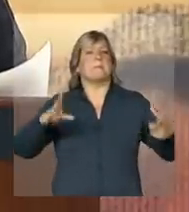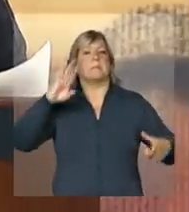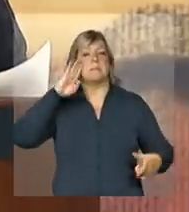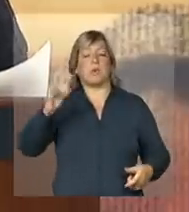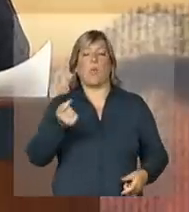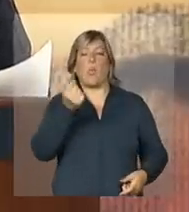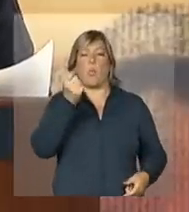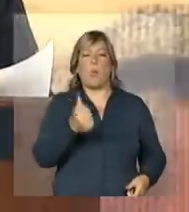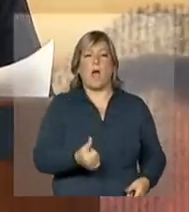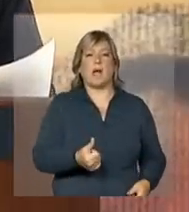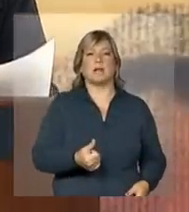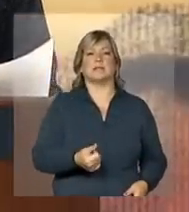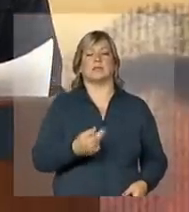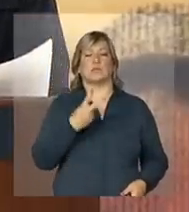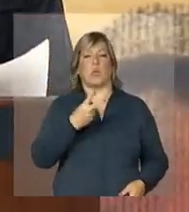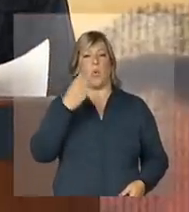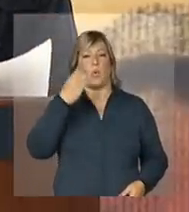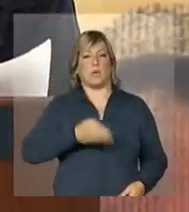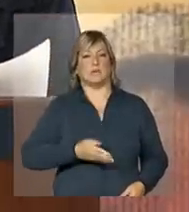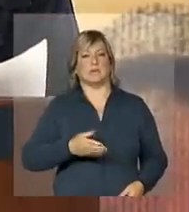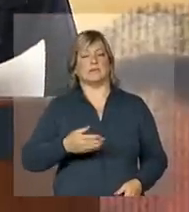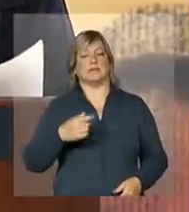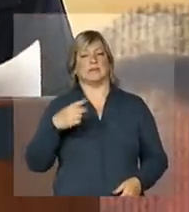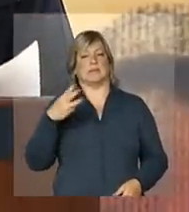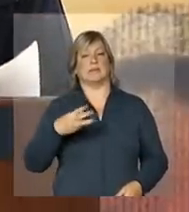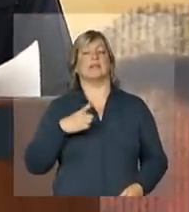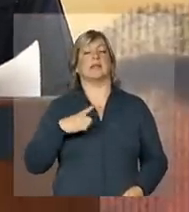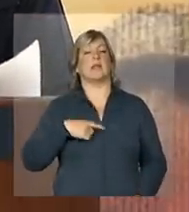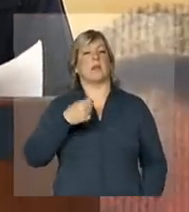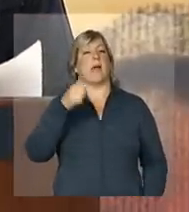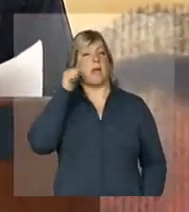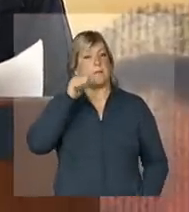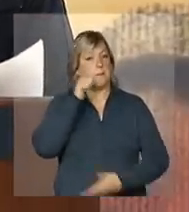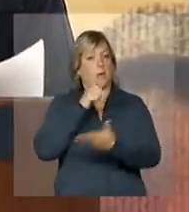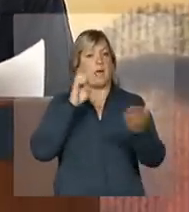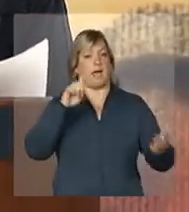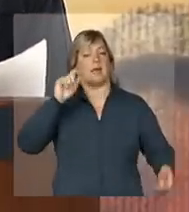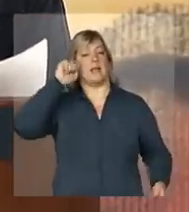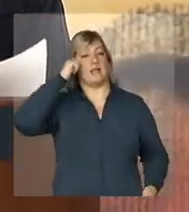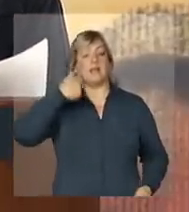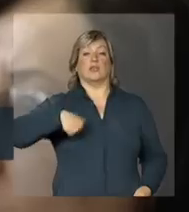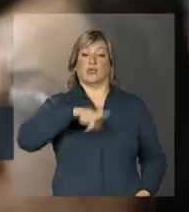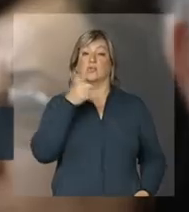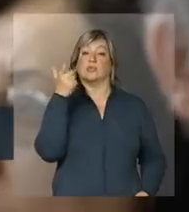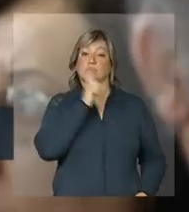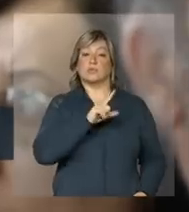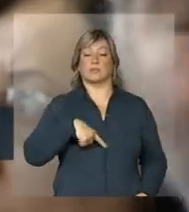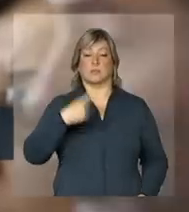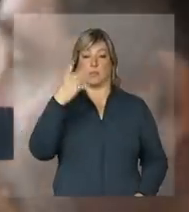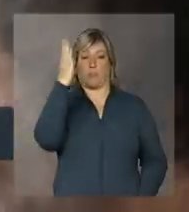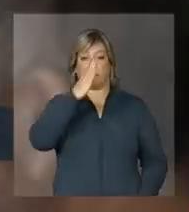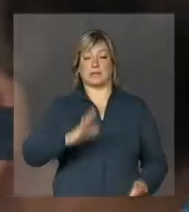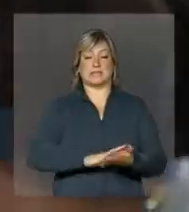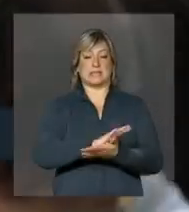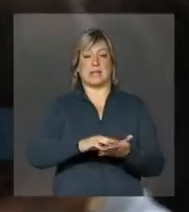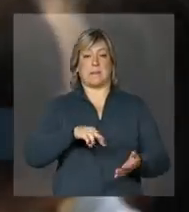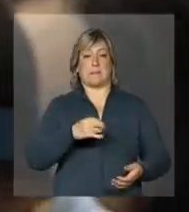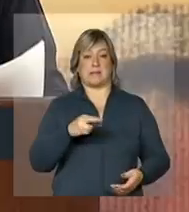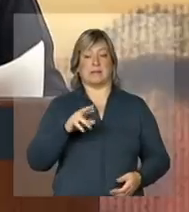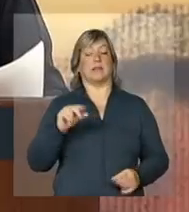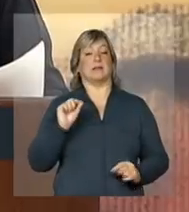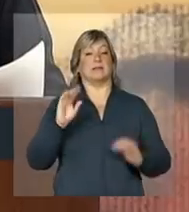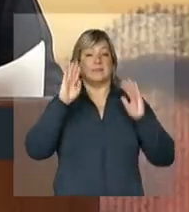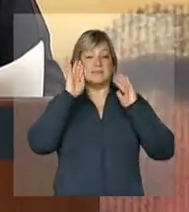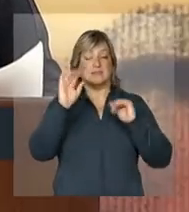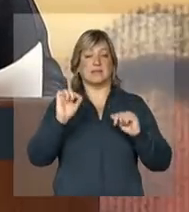2 ter são mulheres e são negros portanto nós temos conseguido chegar com o Brasil sem miséria exatamente na